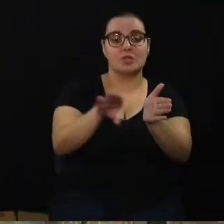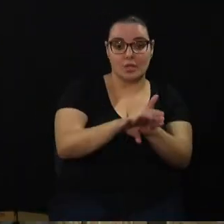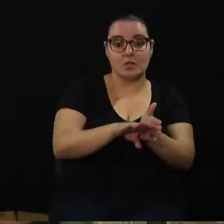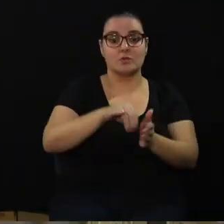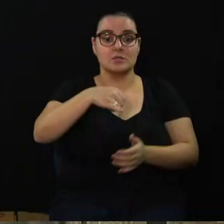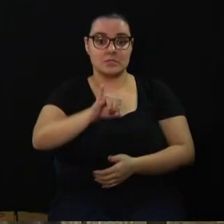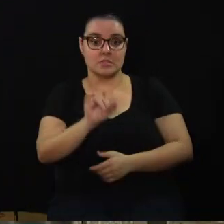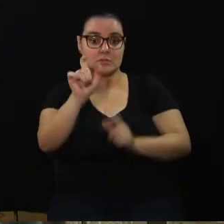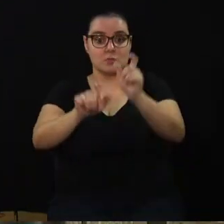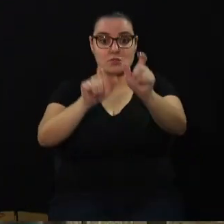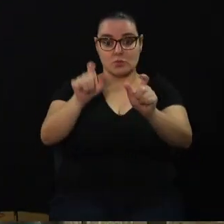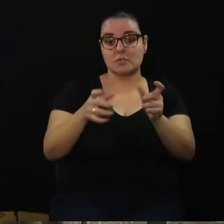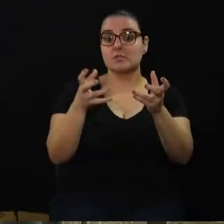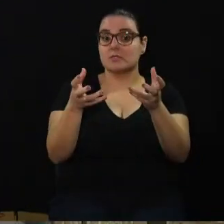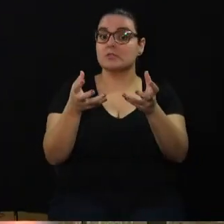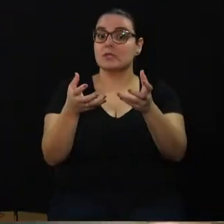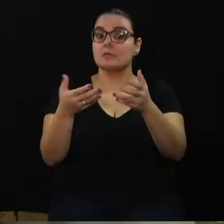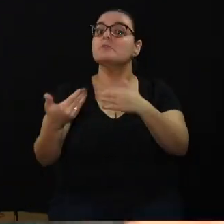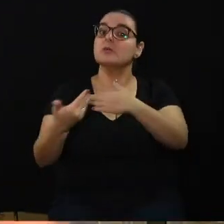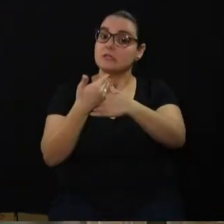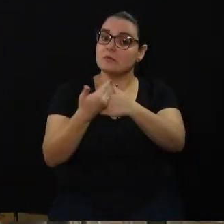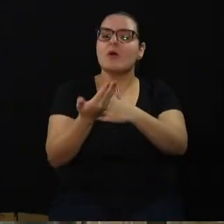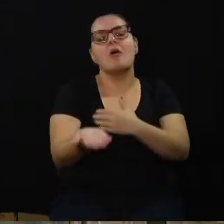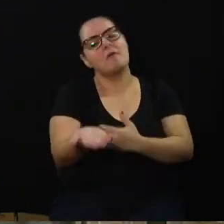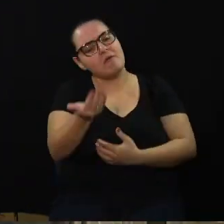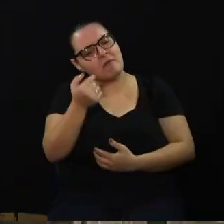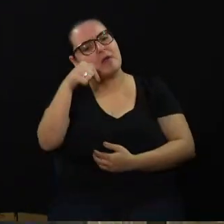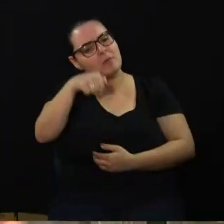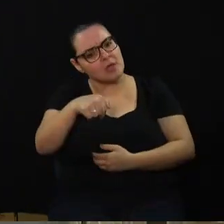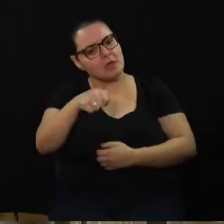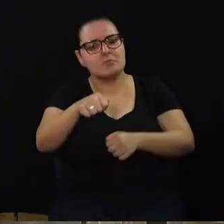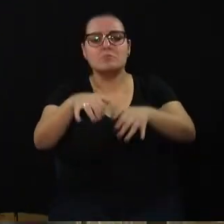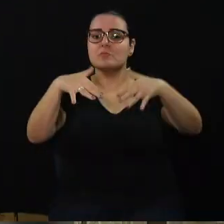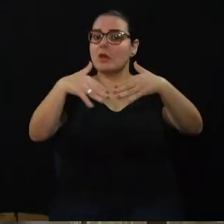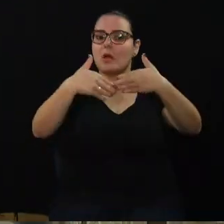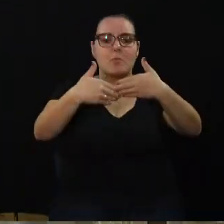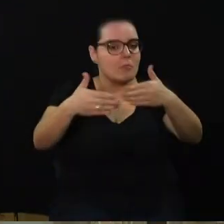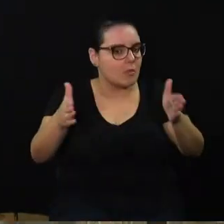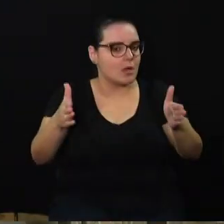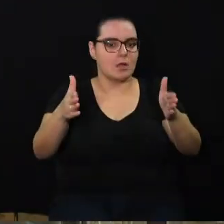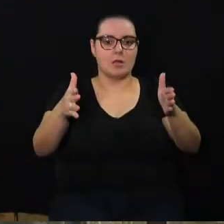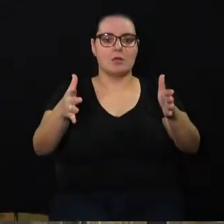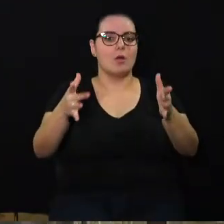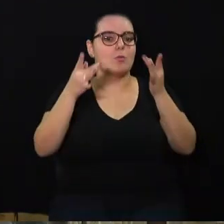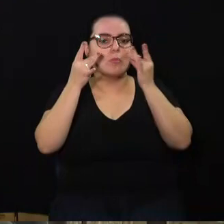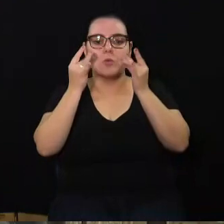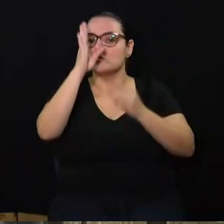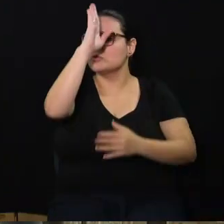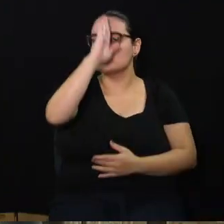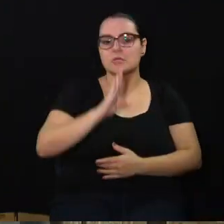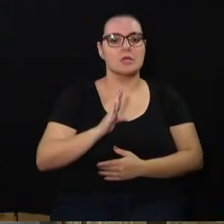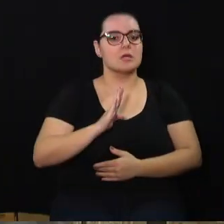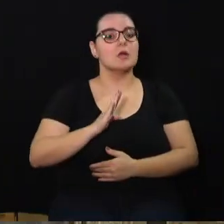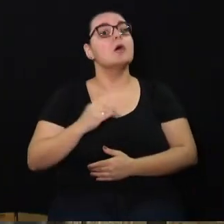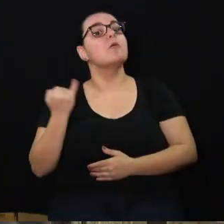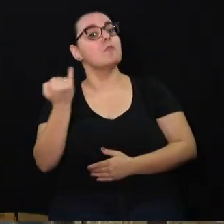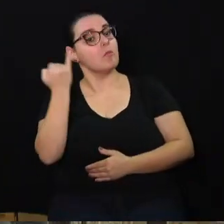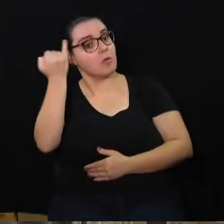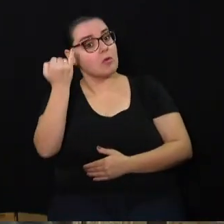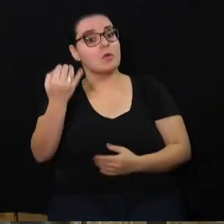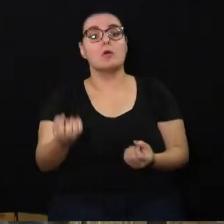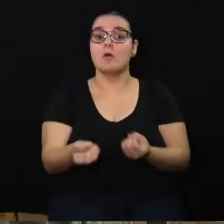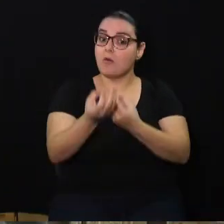pessoa se as pessoas quiserem participar venham para cá com o plenário é aberto é totalmente gratuito e vale a pena ter várias informações